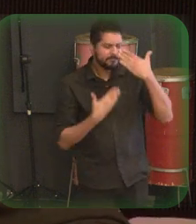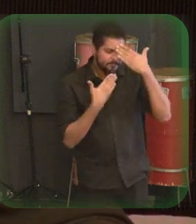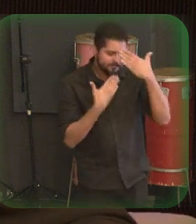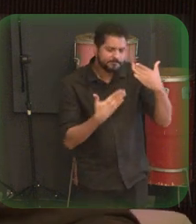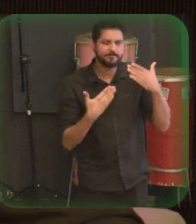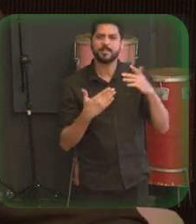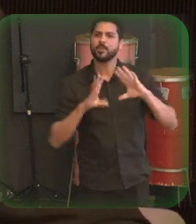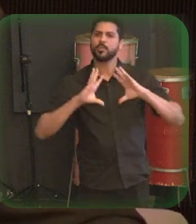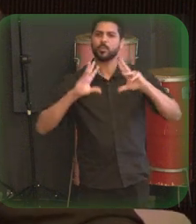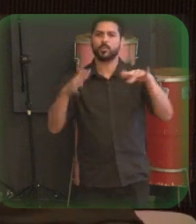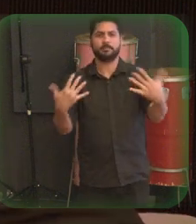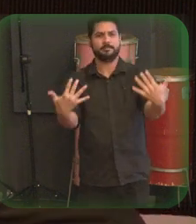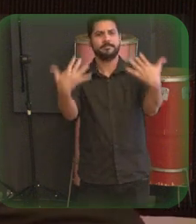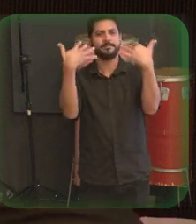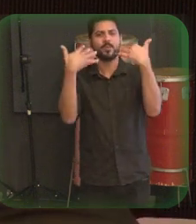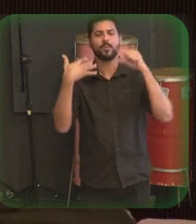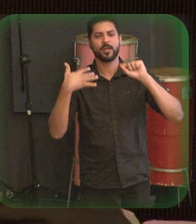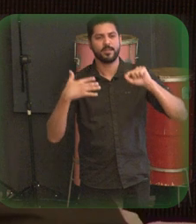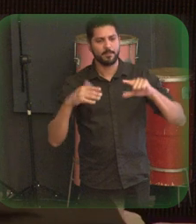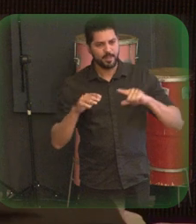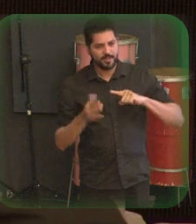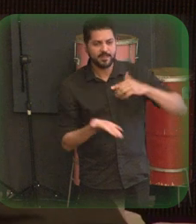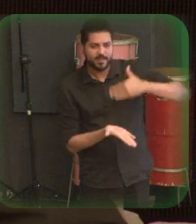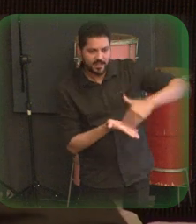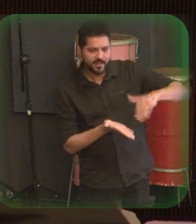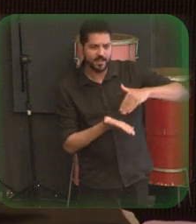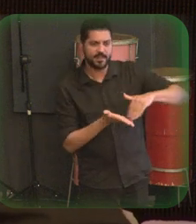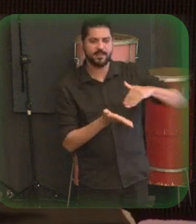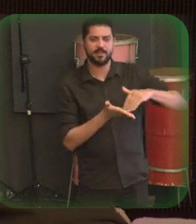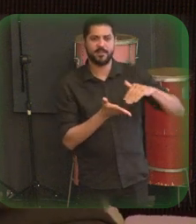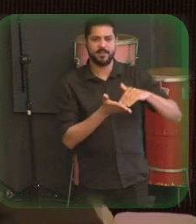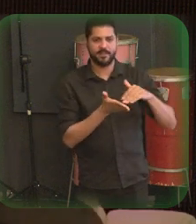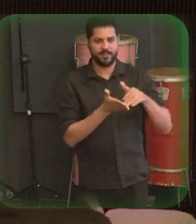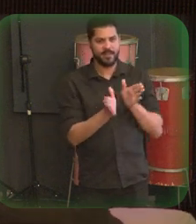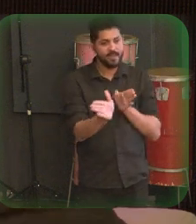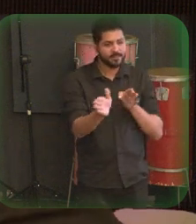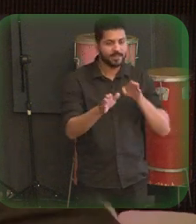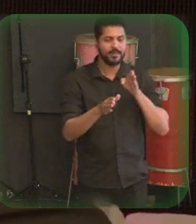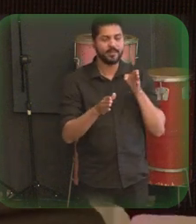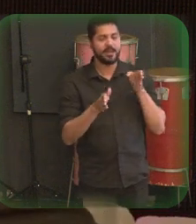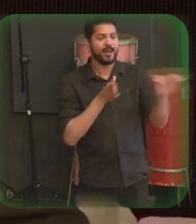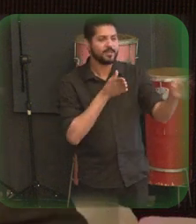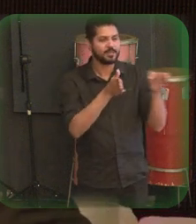da Secretaria de Mobilidade, DR, que tem nos acolhido sempre.